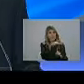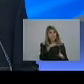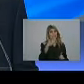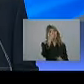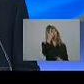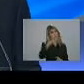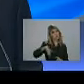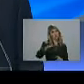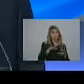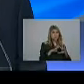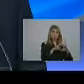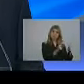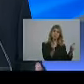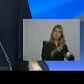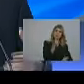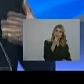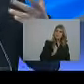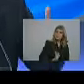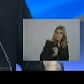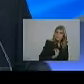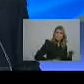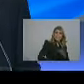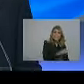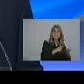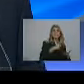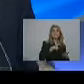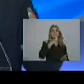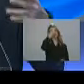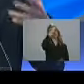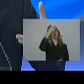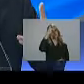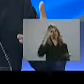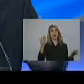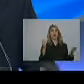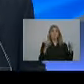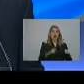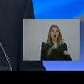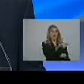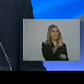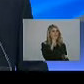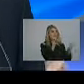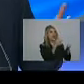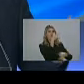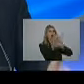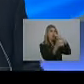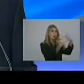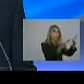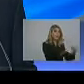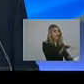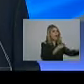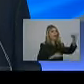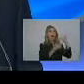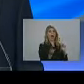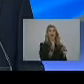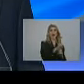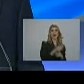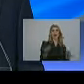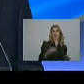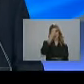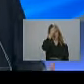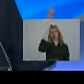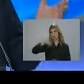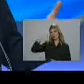cidade toda, puder participar, se a gente tiver uma prefeitura que ouça a população do Rio de Janeiro, ao contrário do que a prefeitura